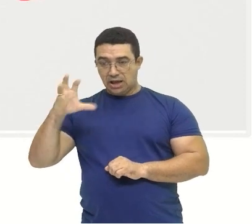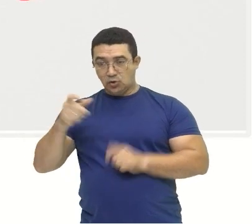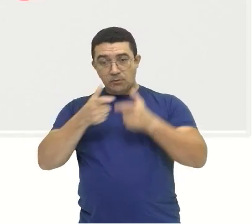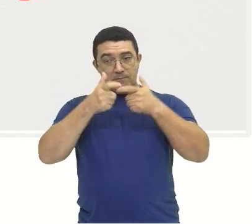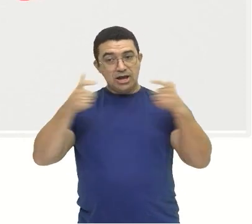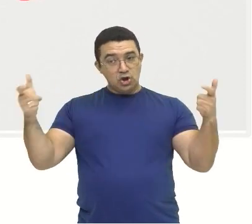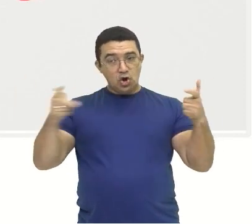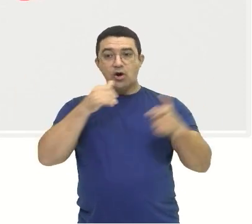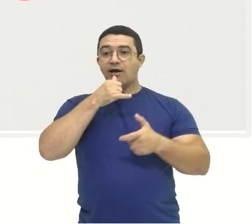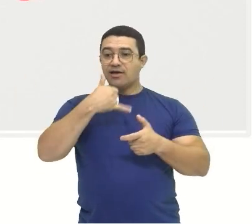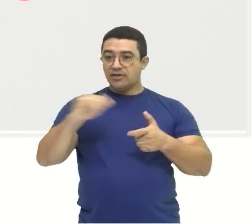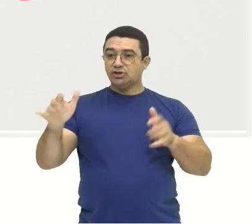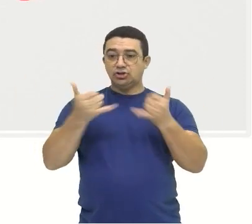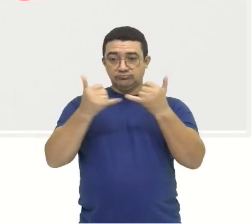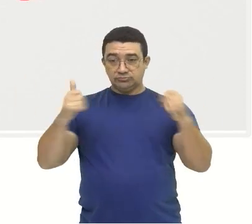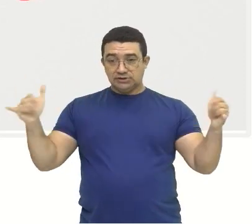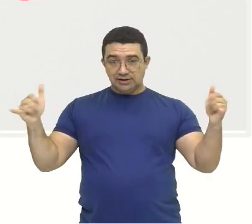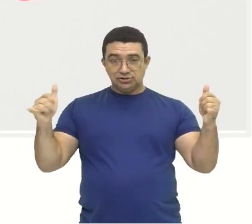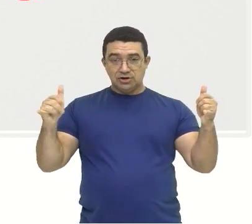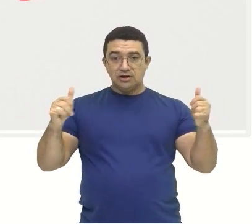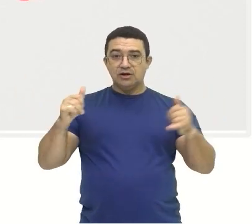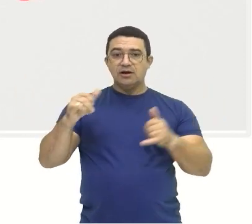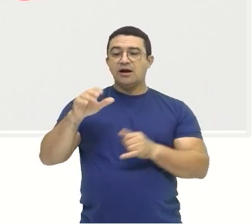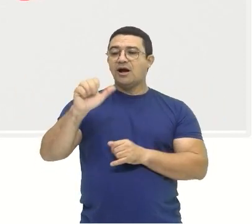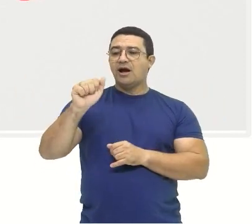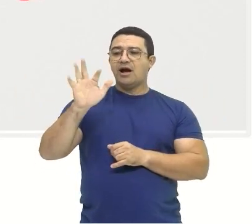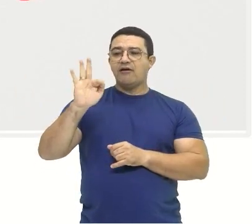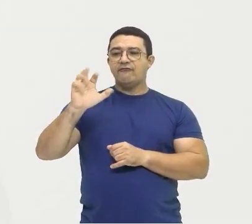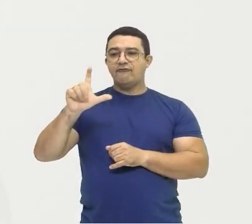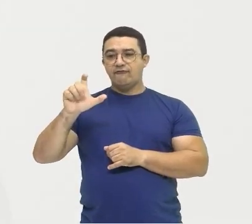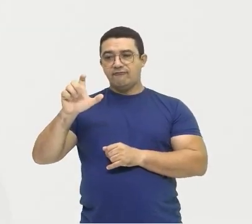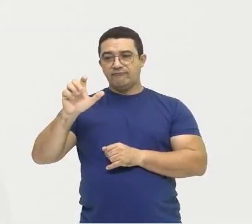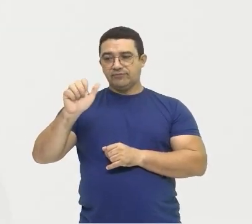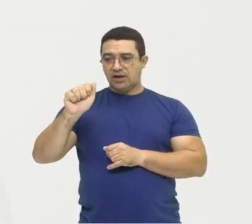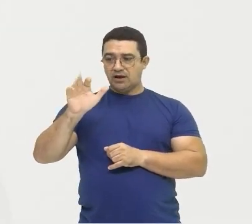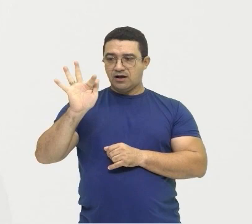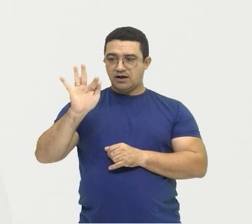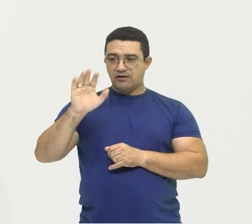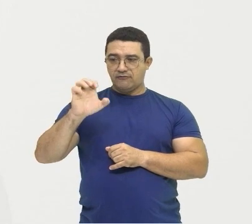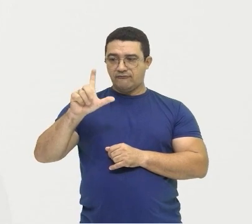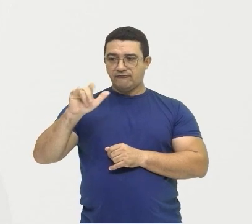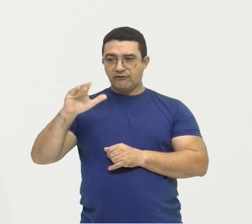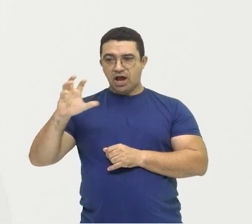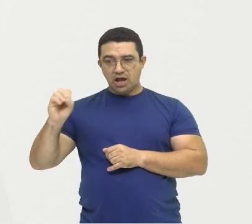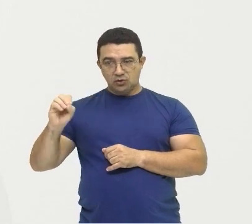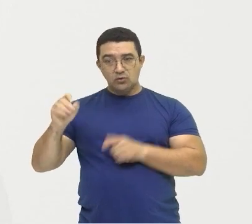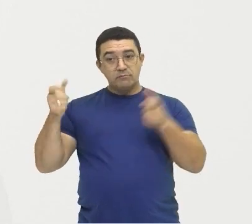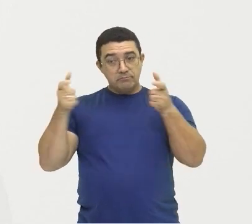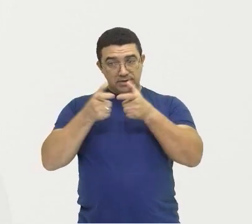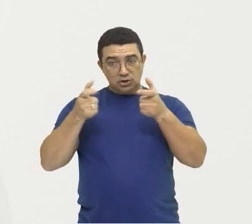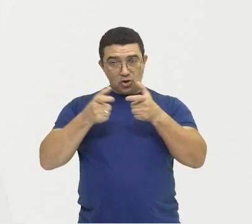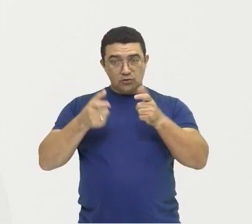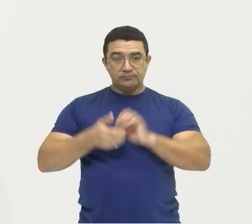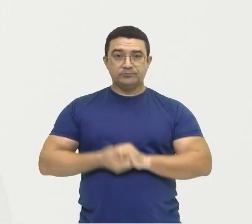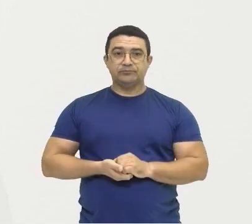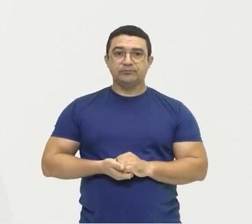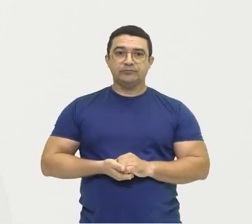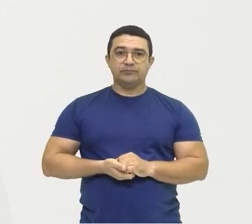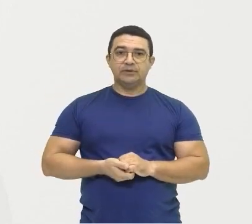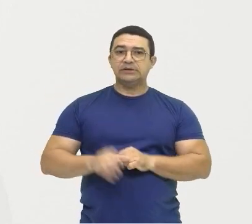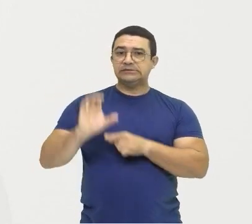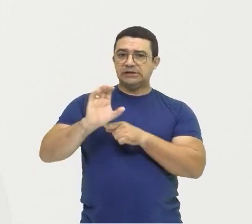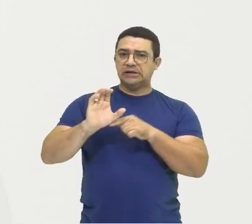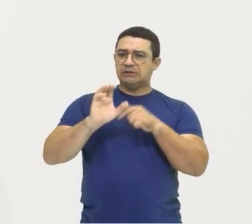e no afélio ele tem menor energia cinética. Olha aqui as outras alternativas para a gente invalidar. Maior